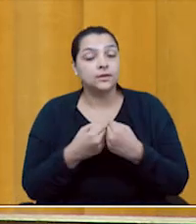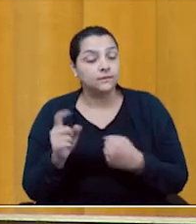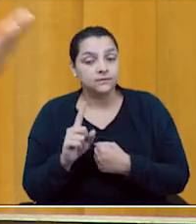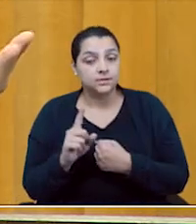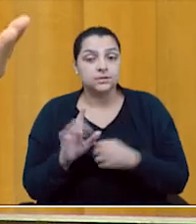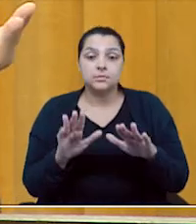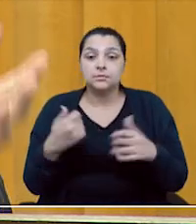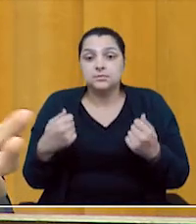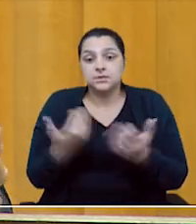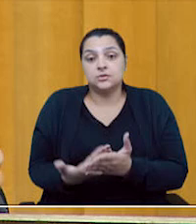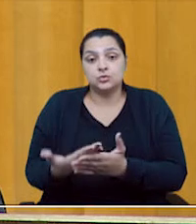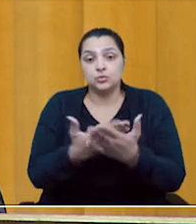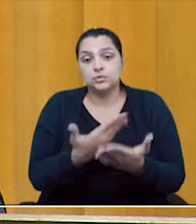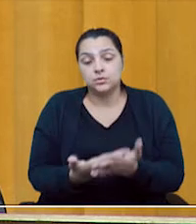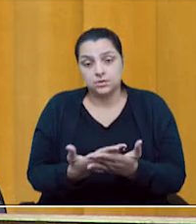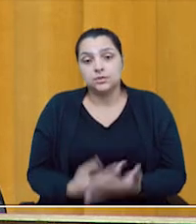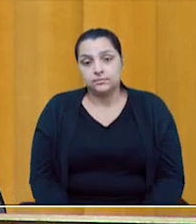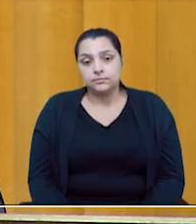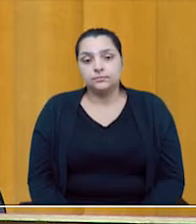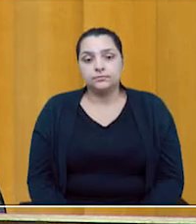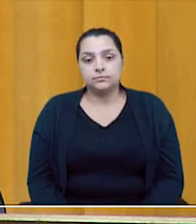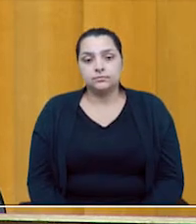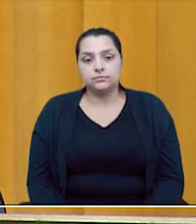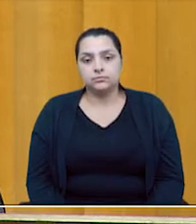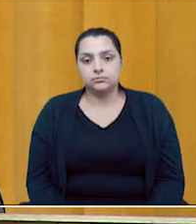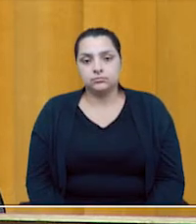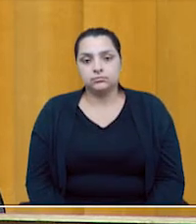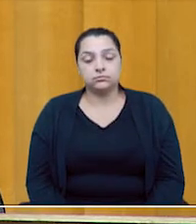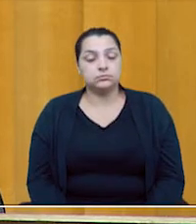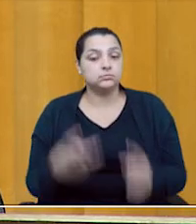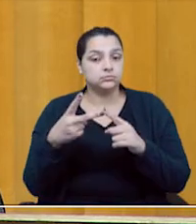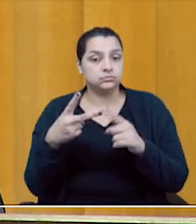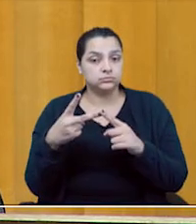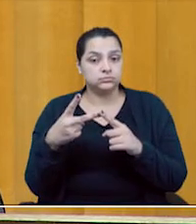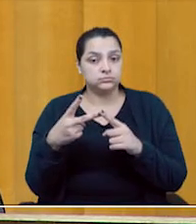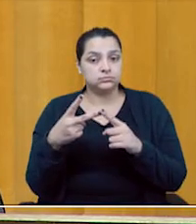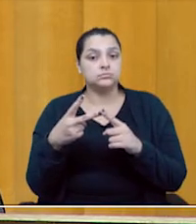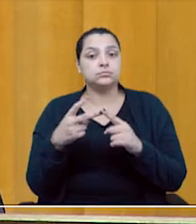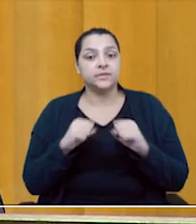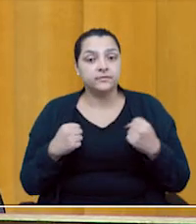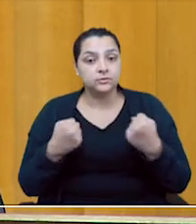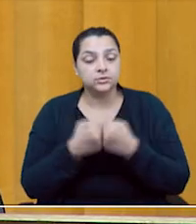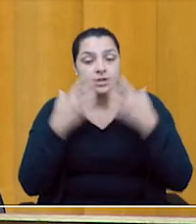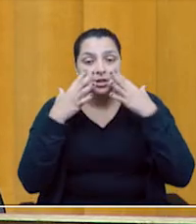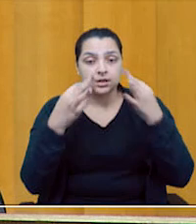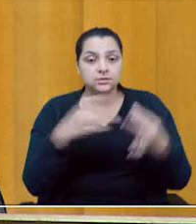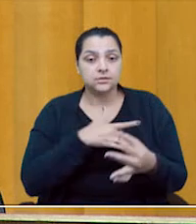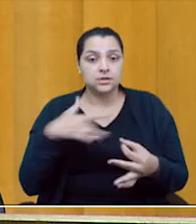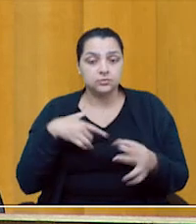estudado, nós temos que estudar isso. O segundo é reforçar a atenção à saúde de magistrados e servidores,